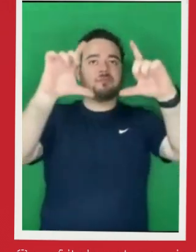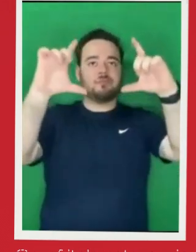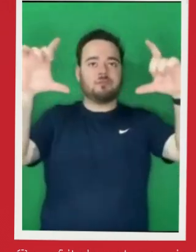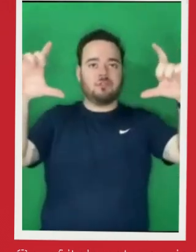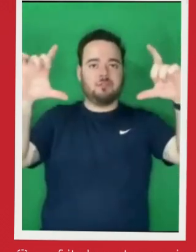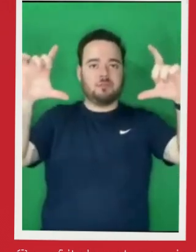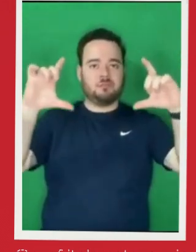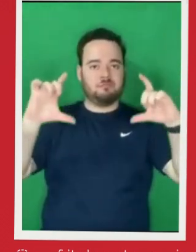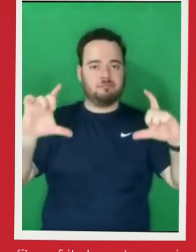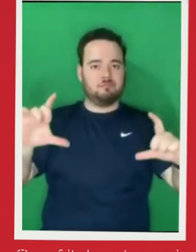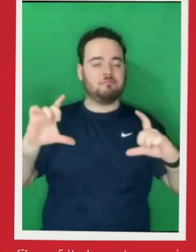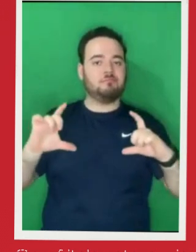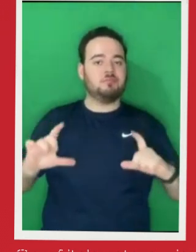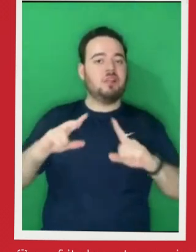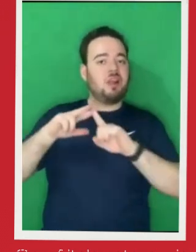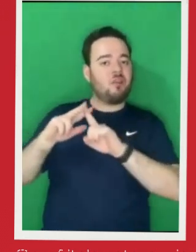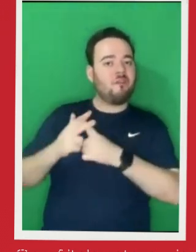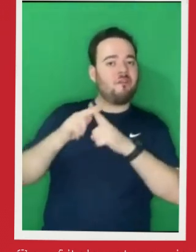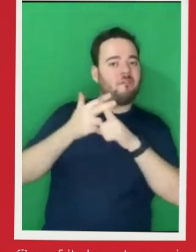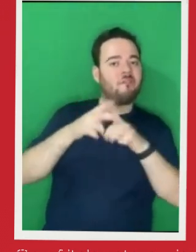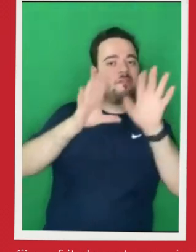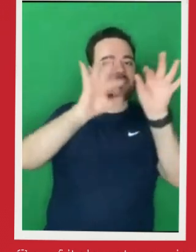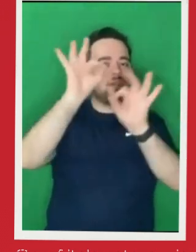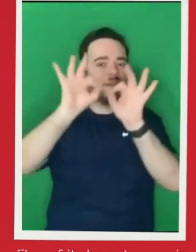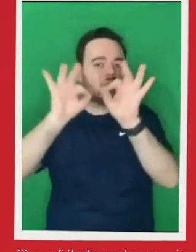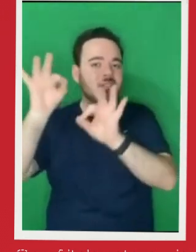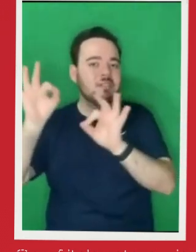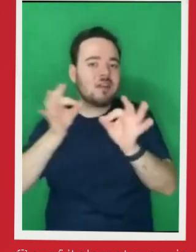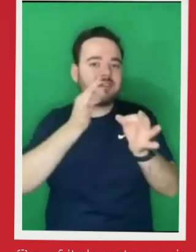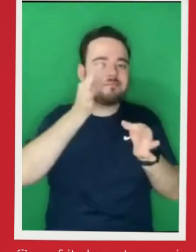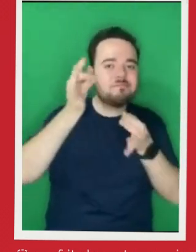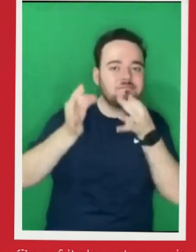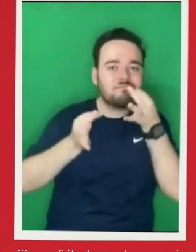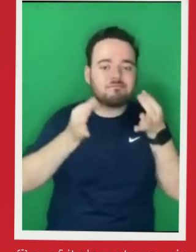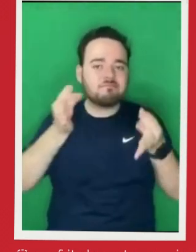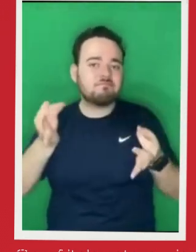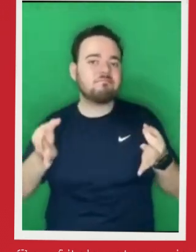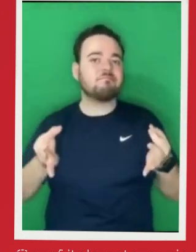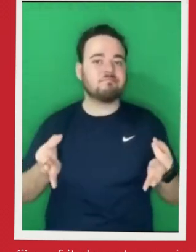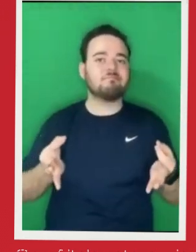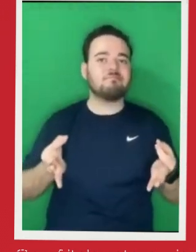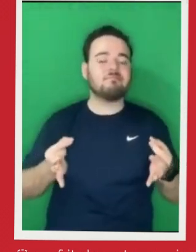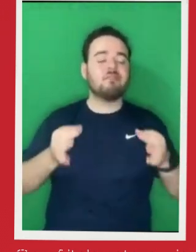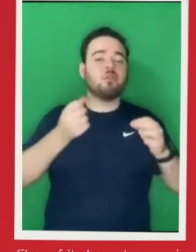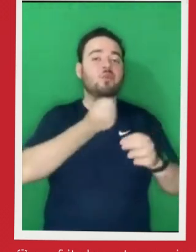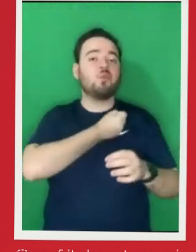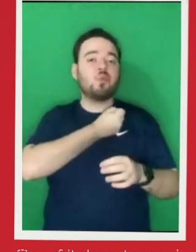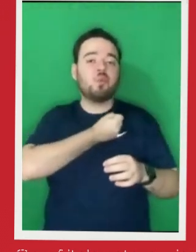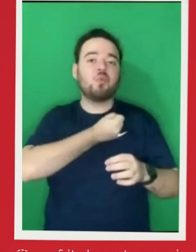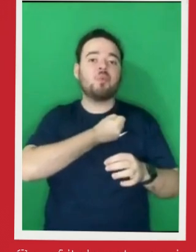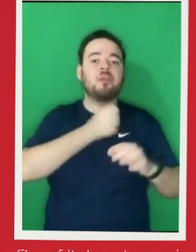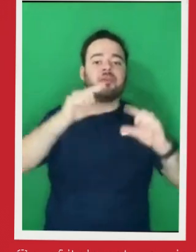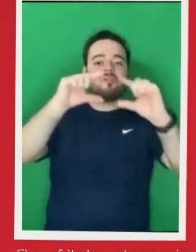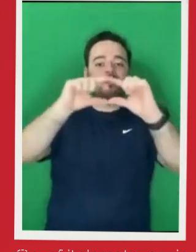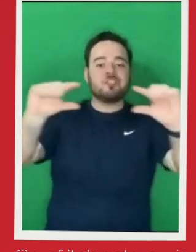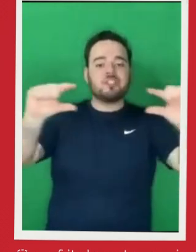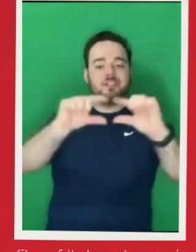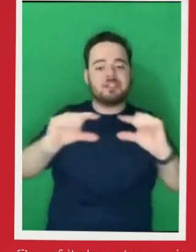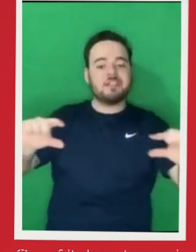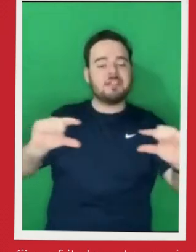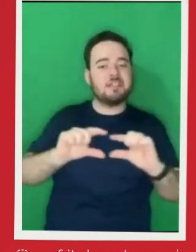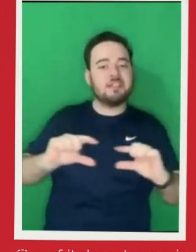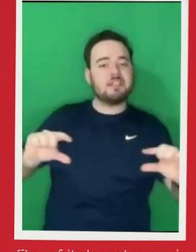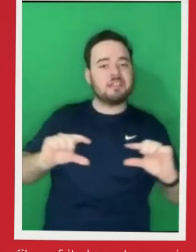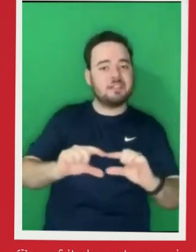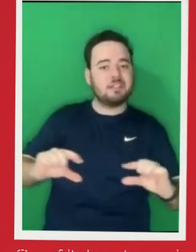forma que vai ajudar você a arrumar os seus argumentos. Porque você tem que pensar no seu número de linhas, no número de